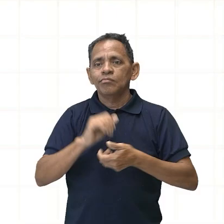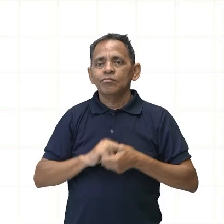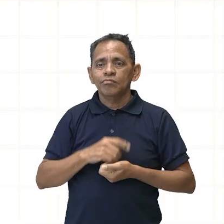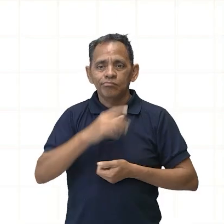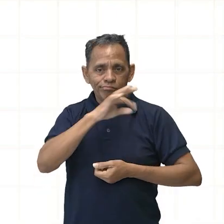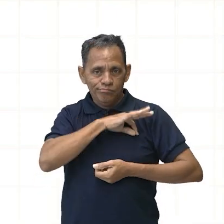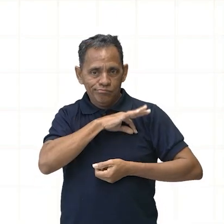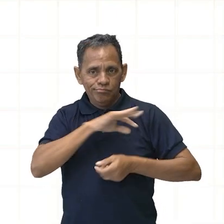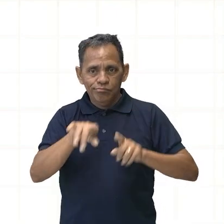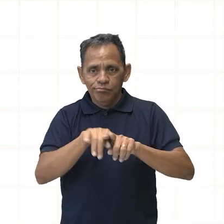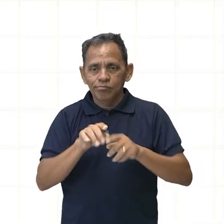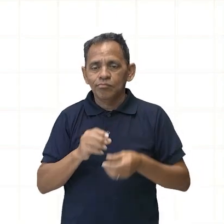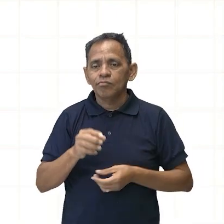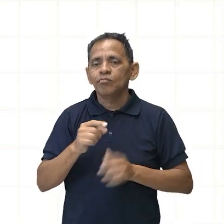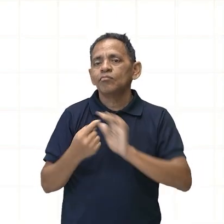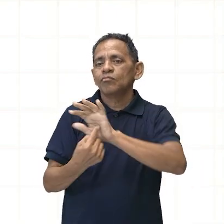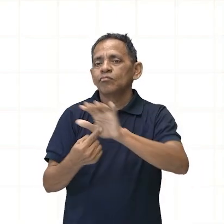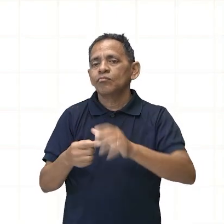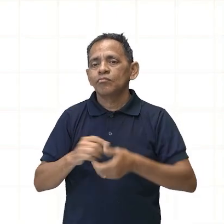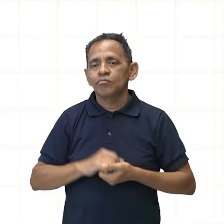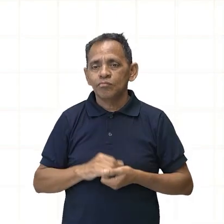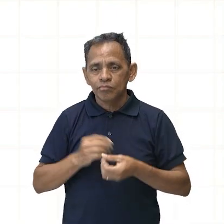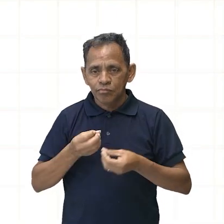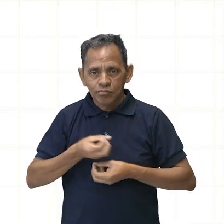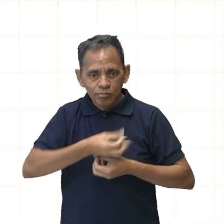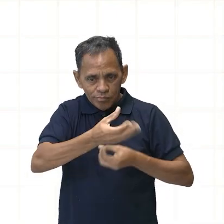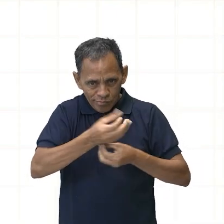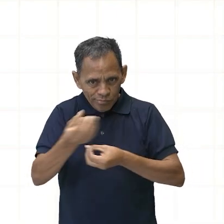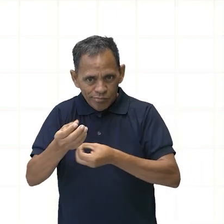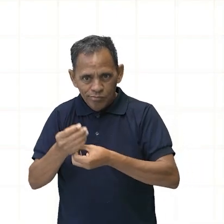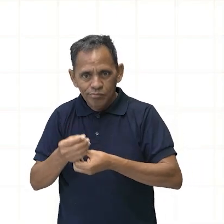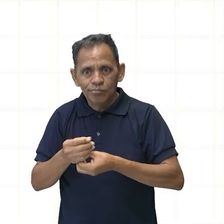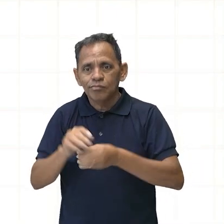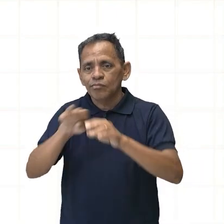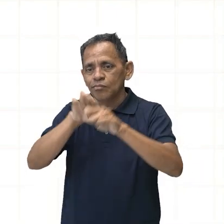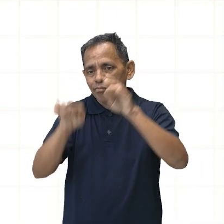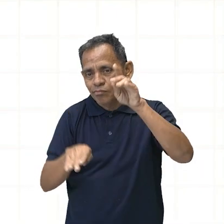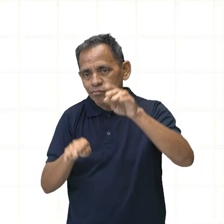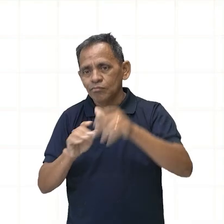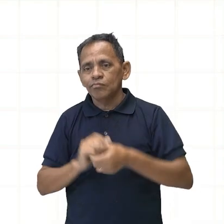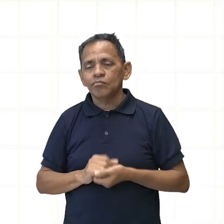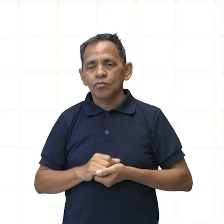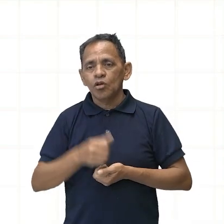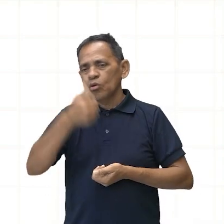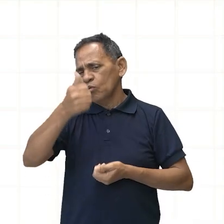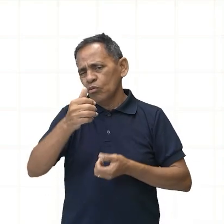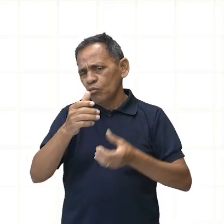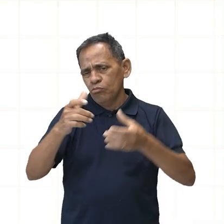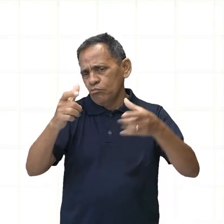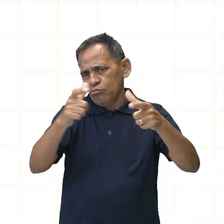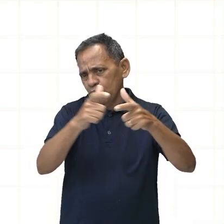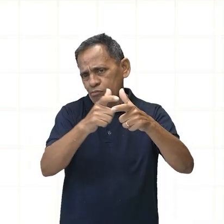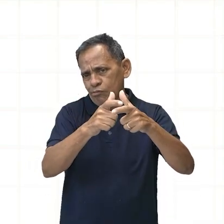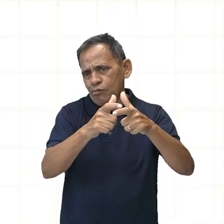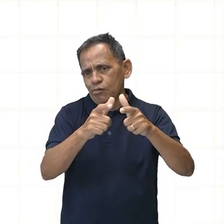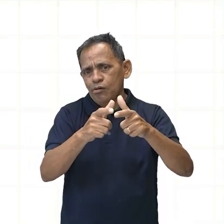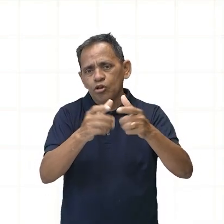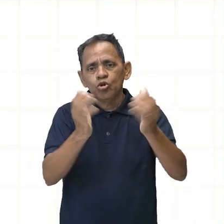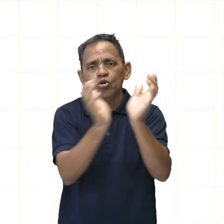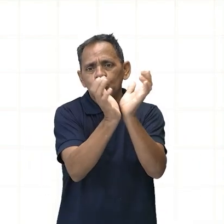a distribuição de renda aqui no Brasil, por exemplo, é desigual, com um pequeno grupo, esse no caso de 10%,